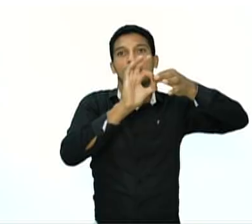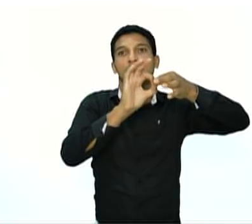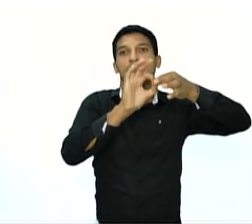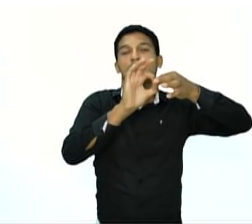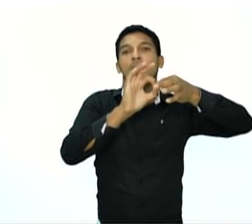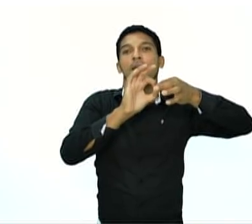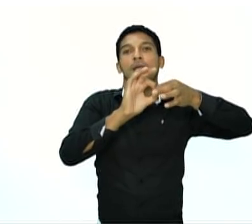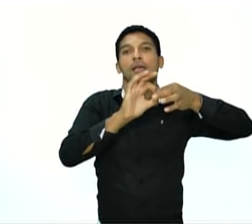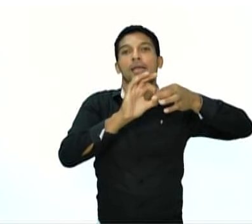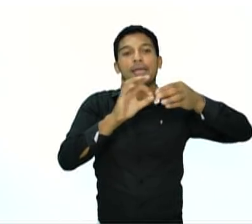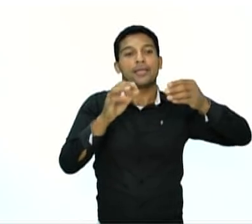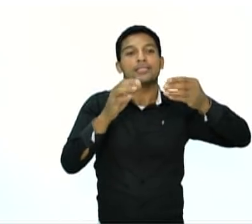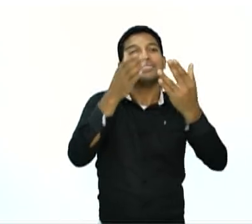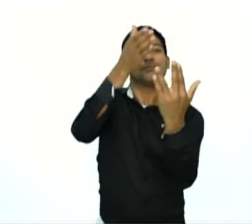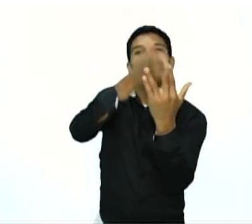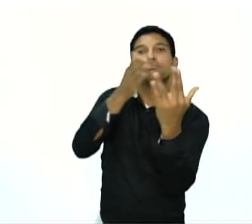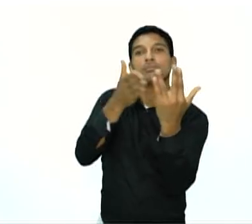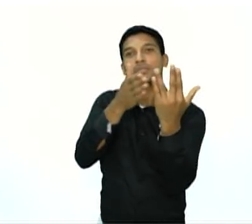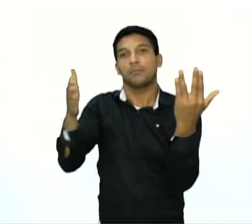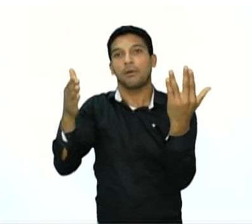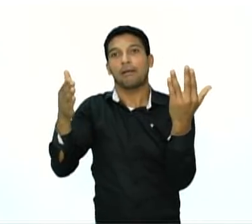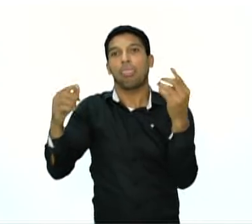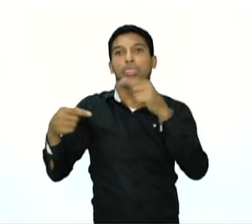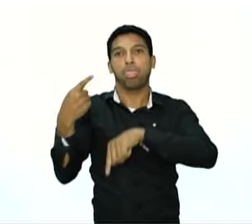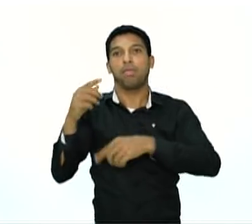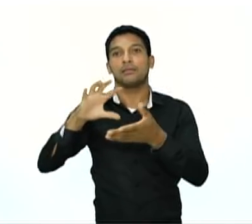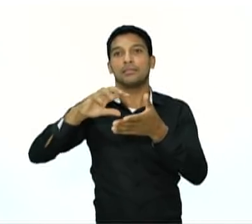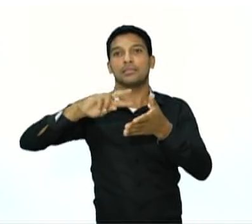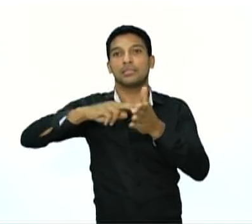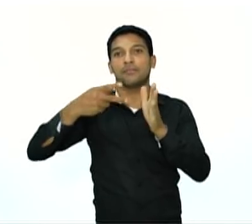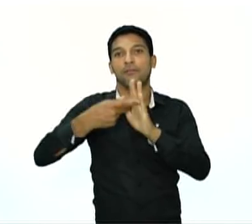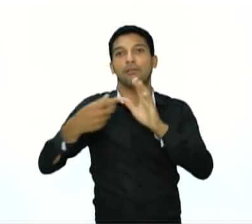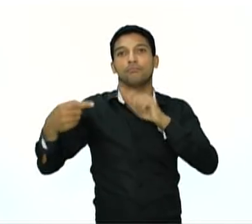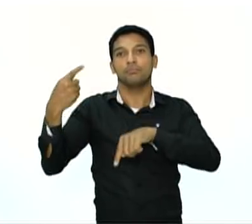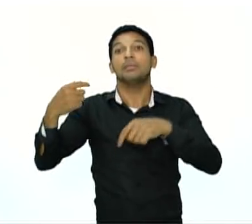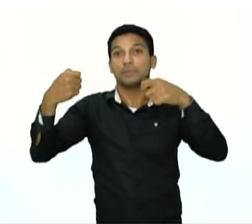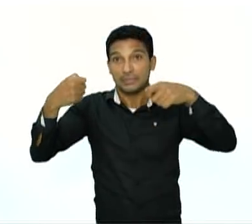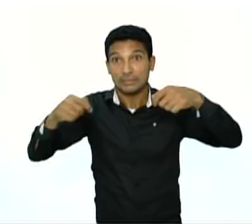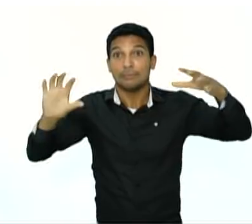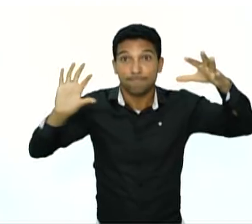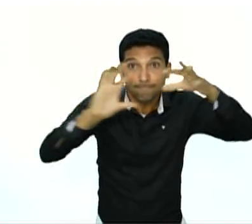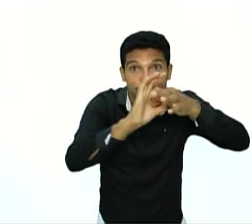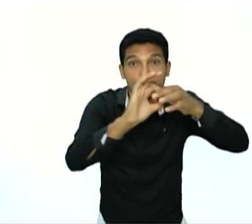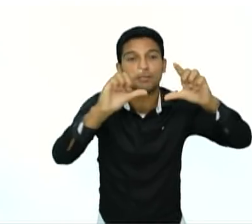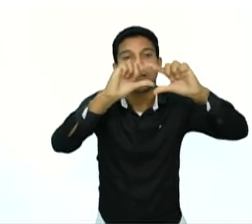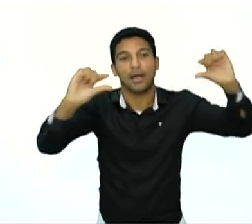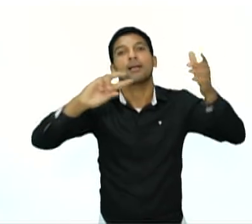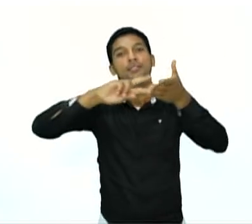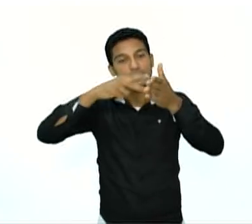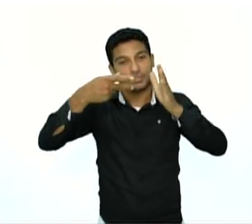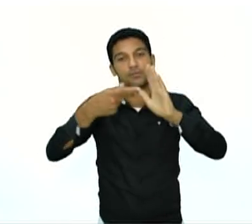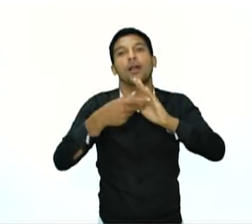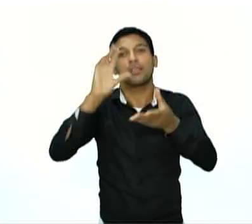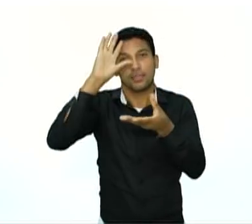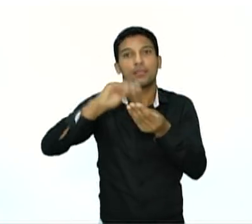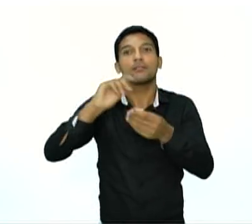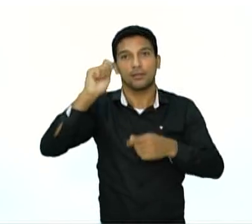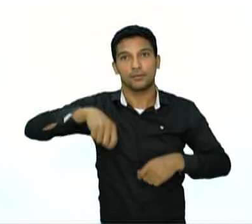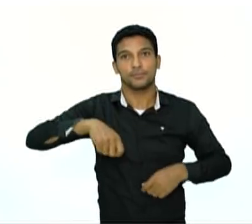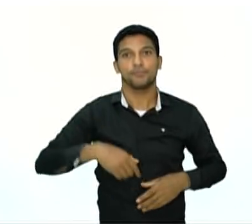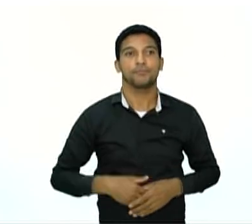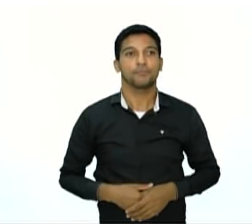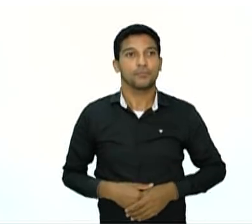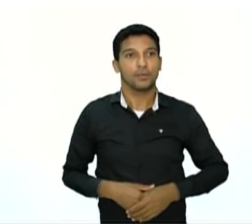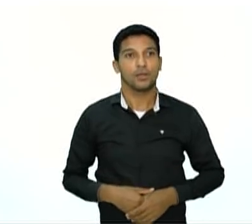consegue sobreviver sozinha. Agora vamos observar aqui. A ideia é, temos